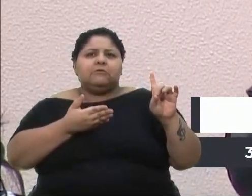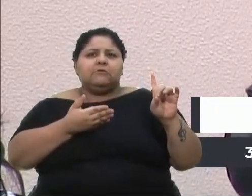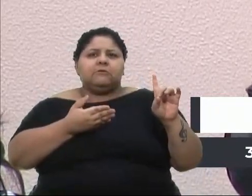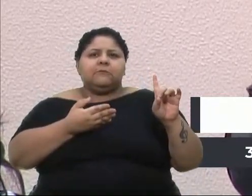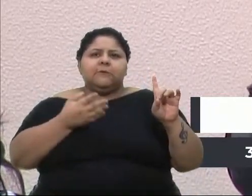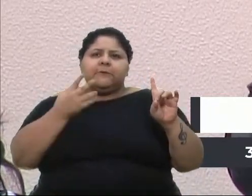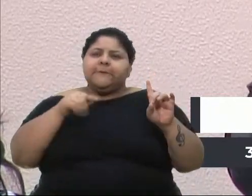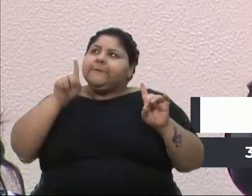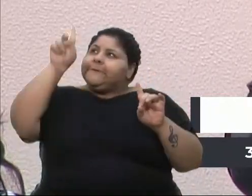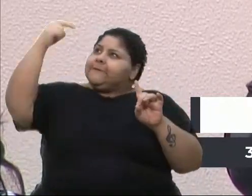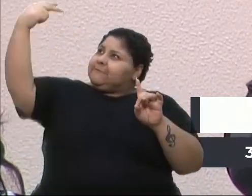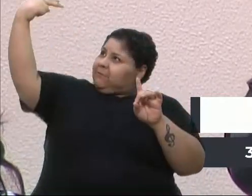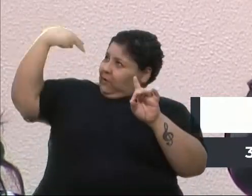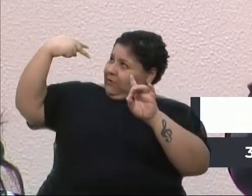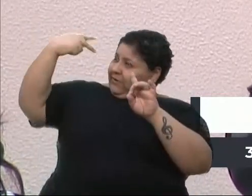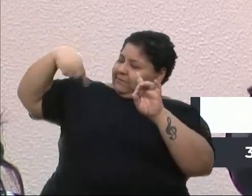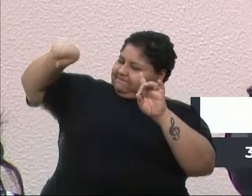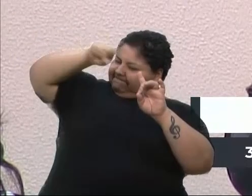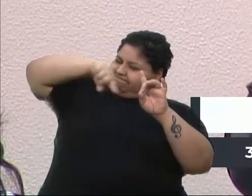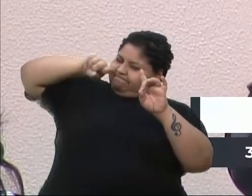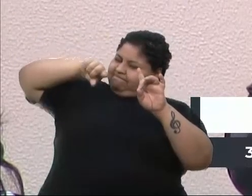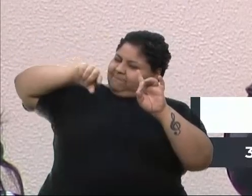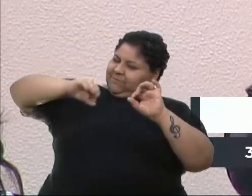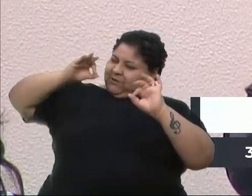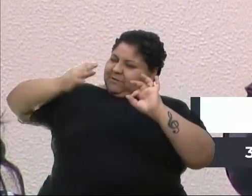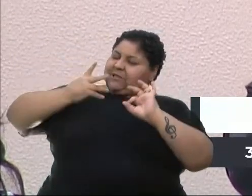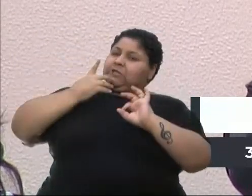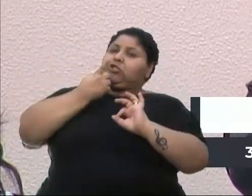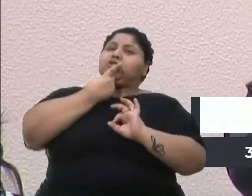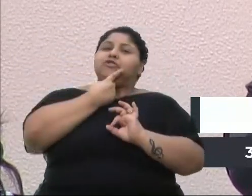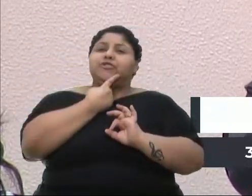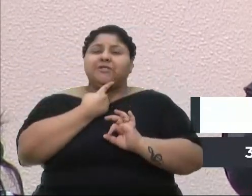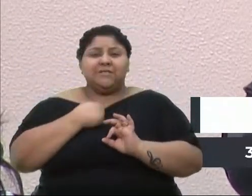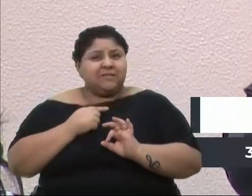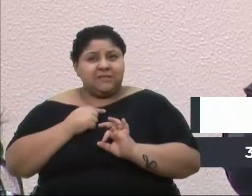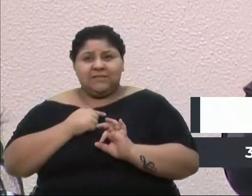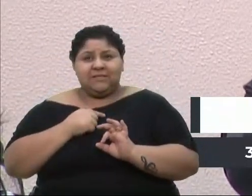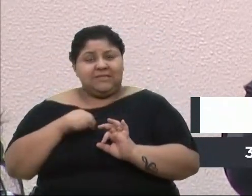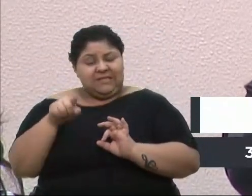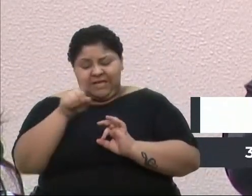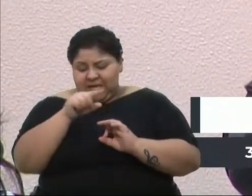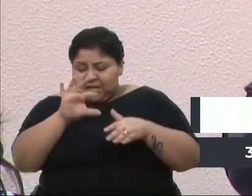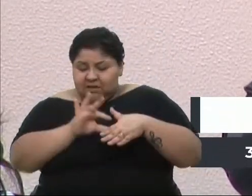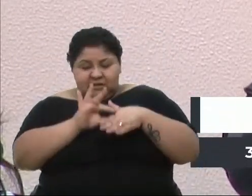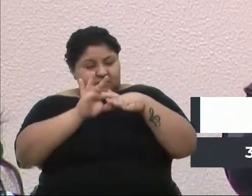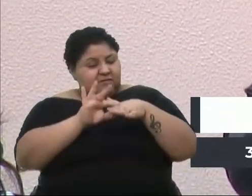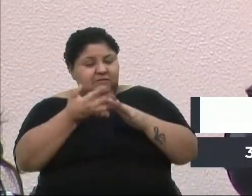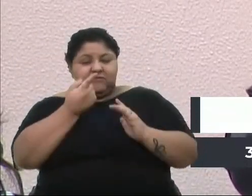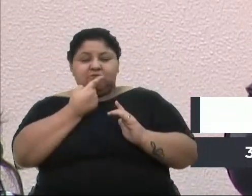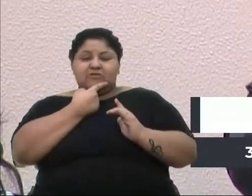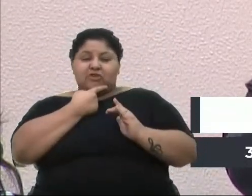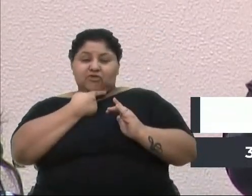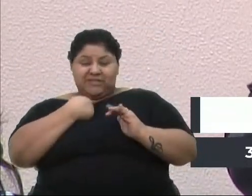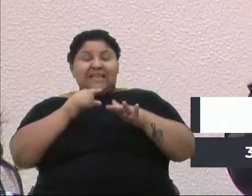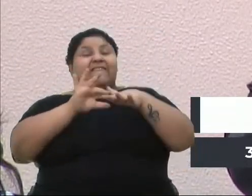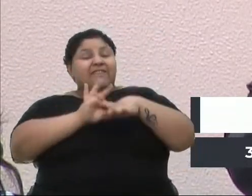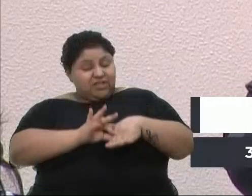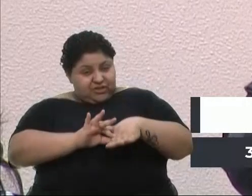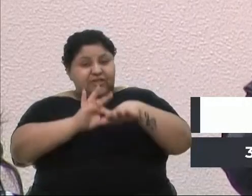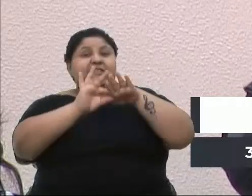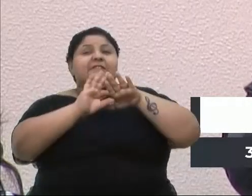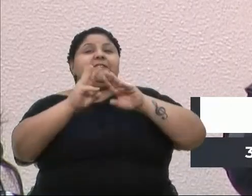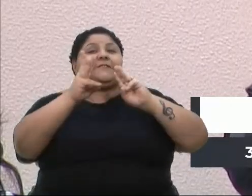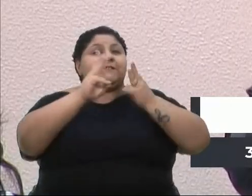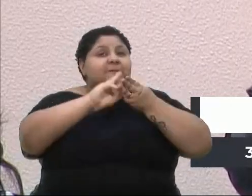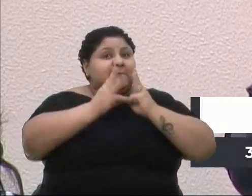aqui, sabendo que o que ele mais adorava era isso. Ele era essa liderança que gostava de ser o líder dos